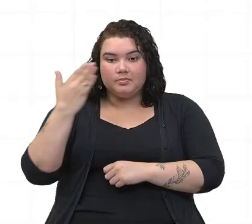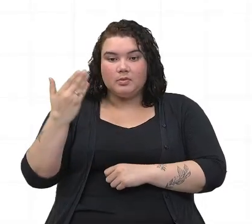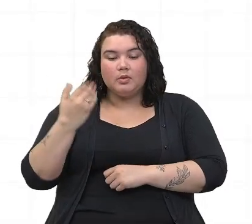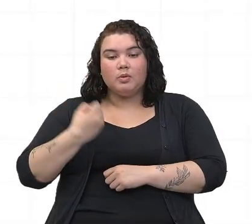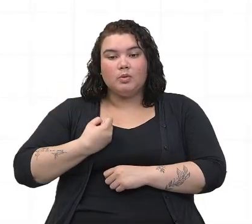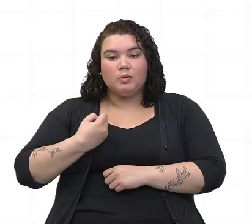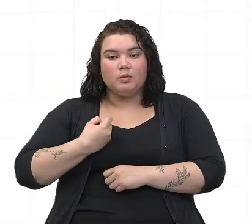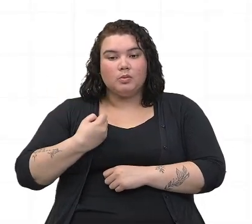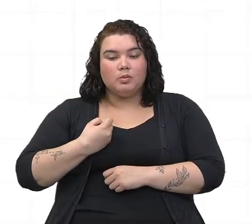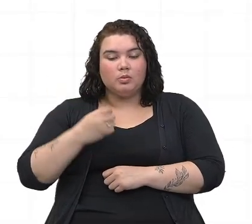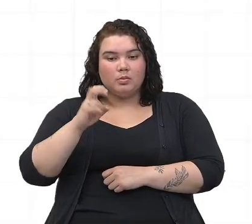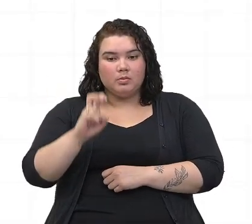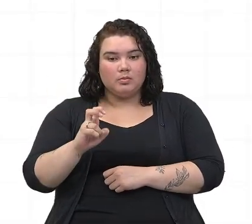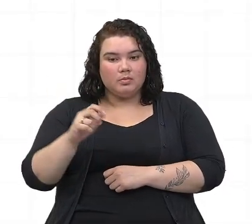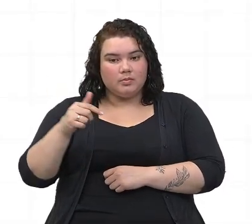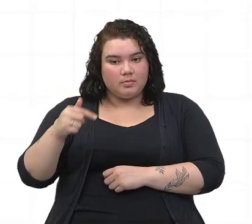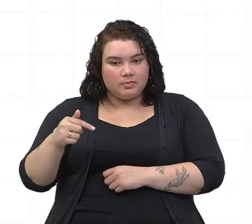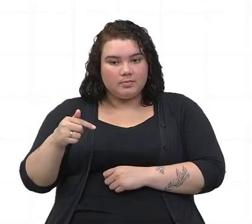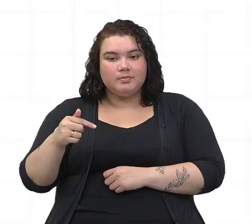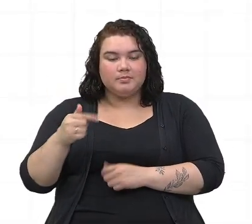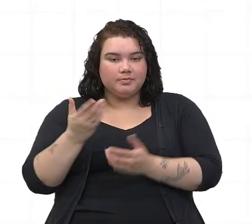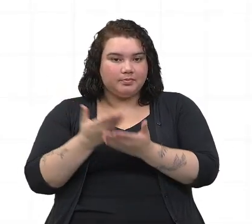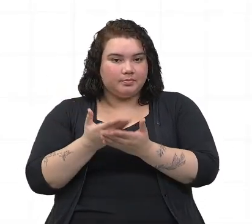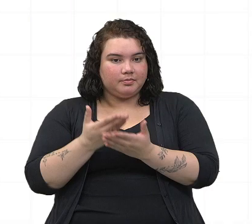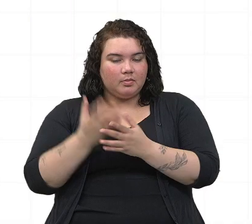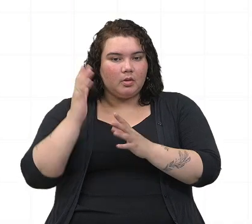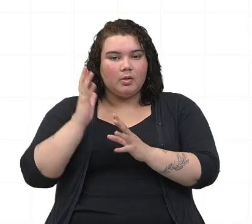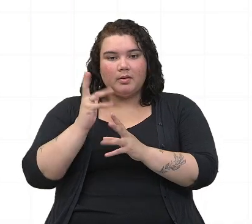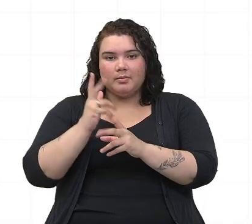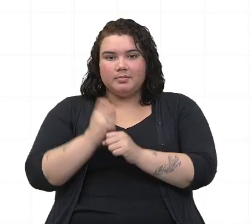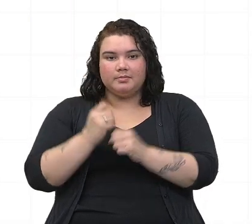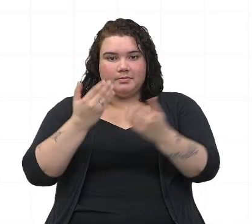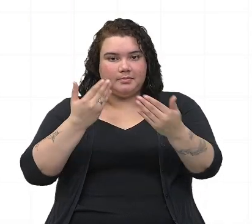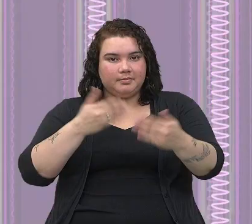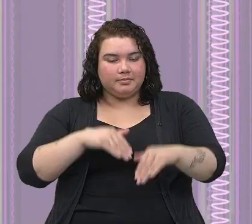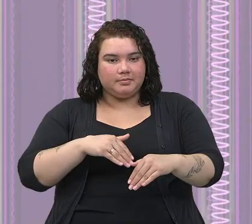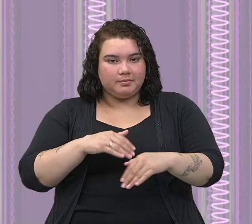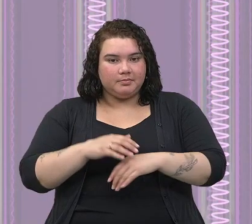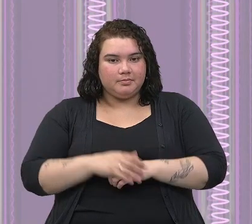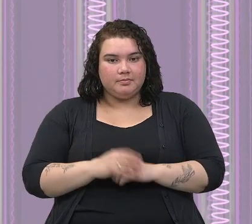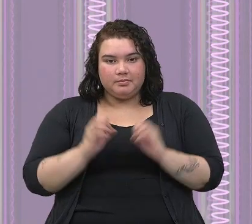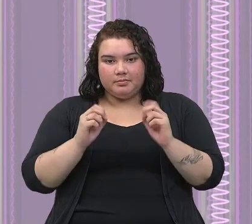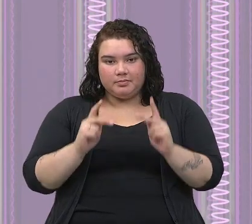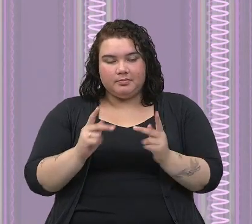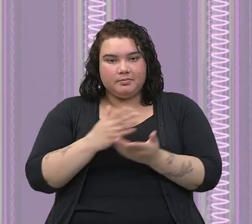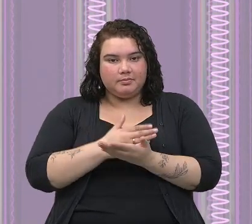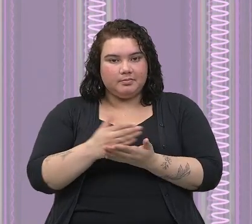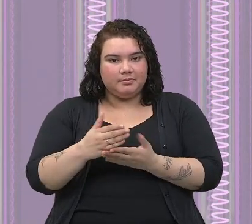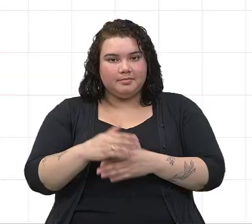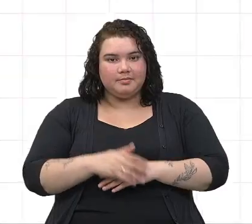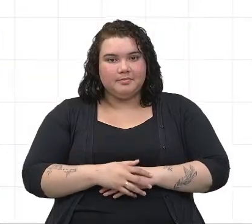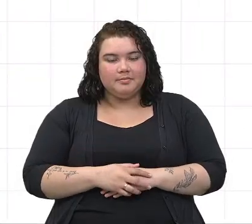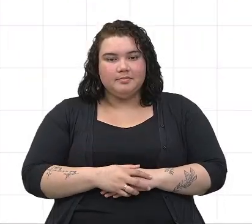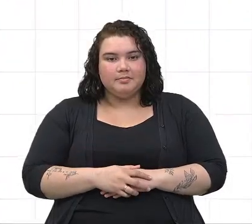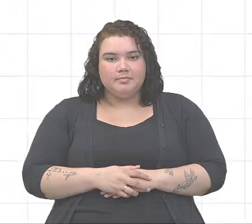número 57, né? A nossa revisão e avaliação. Então, vamos dar início.